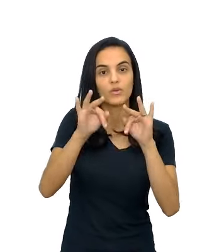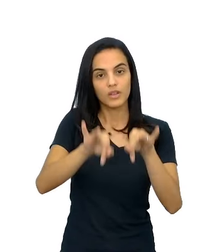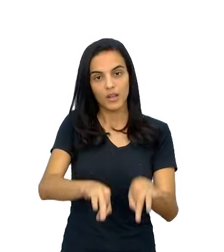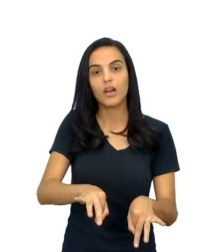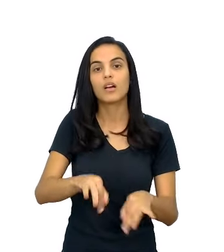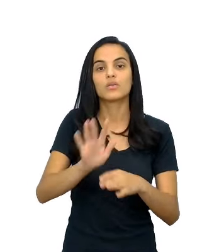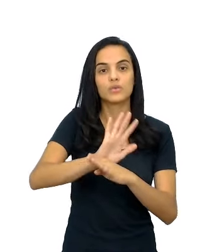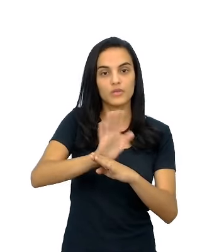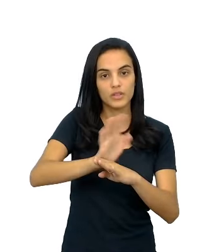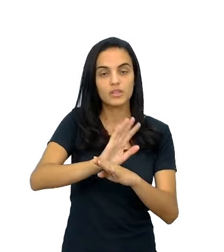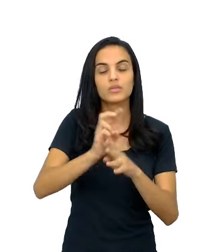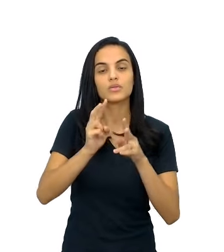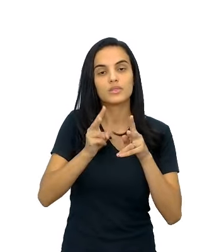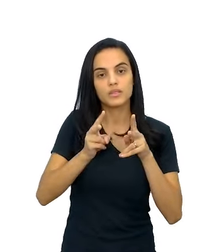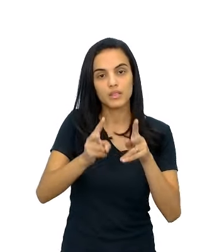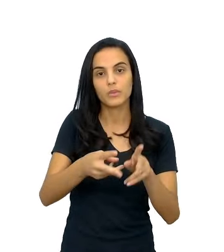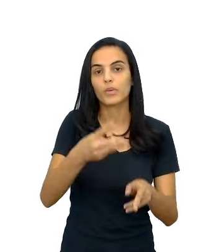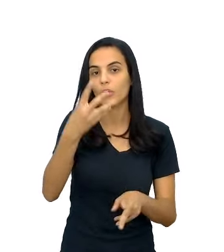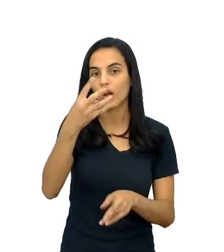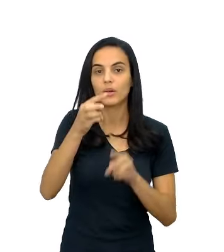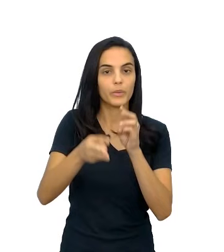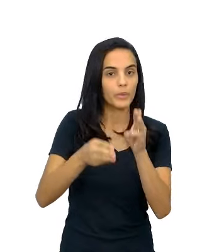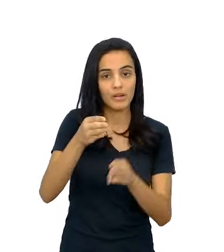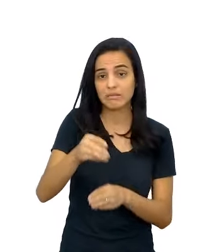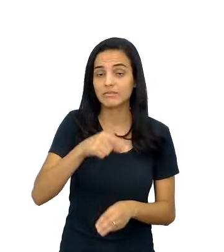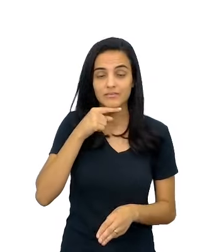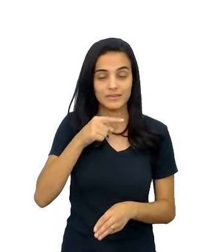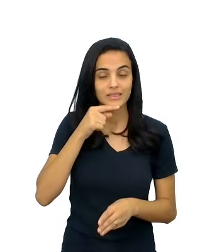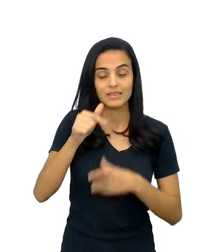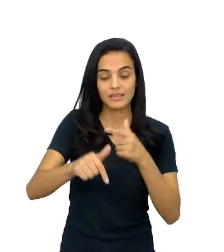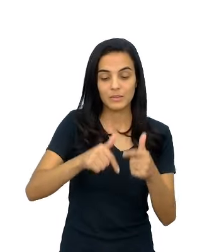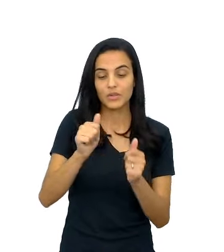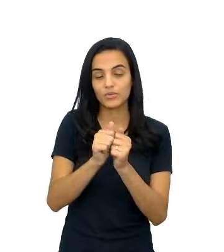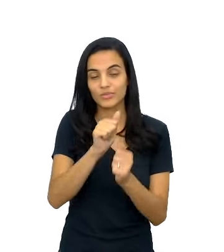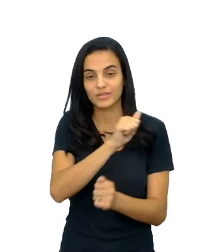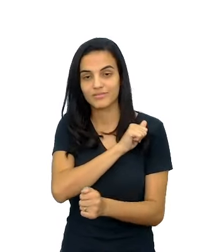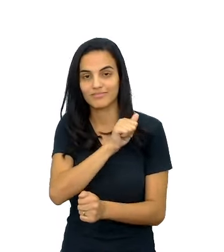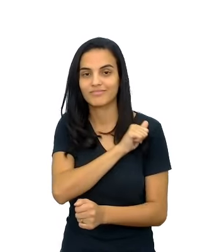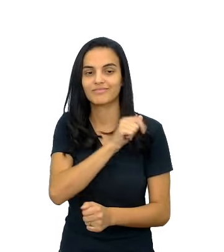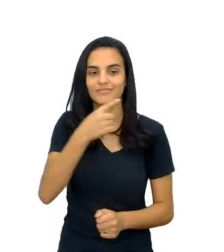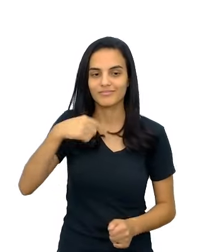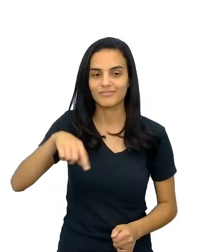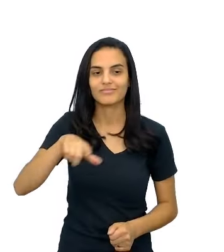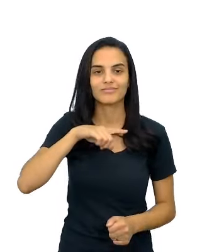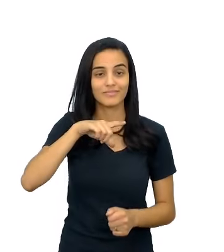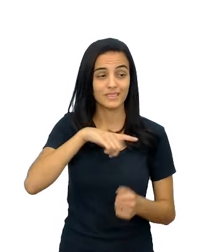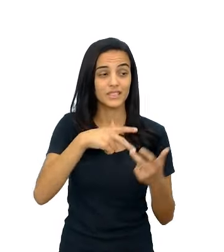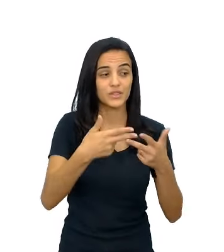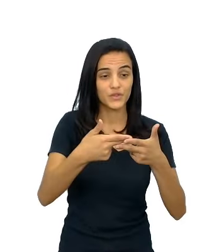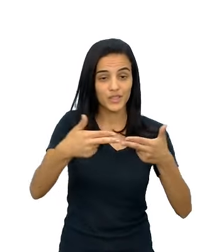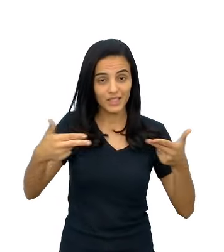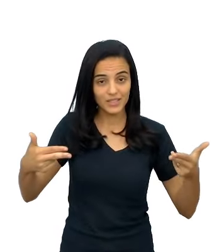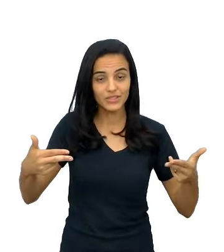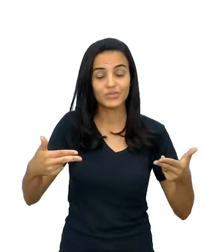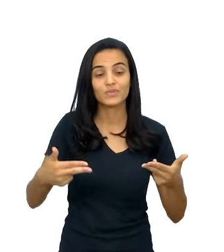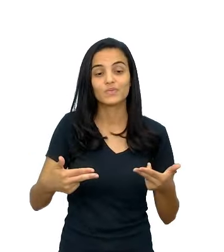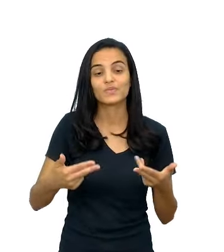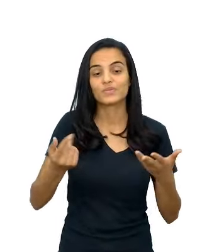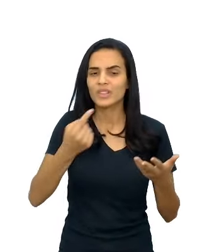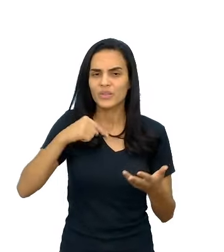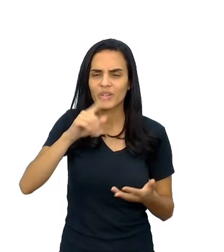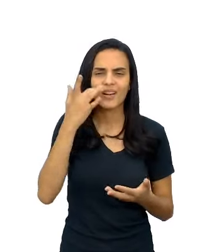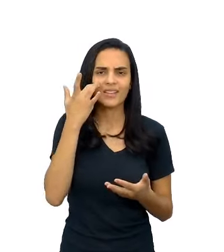quarto bimestre, e eu não conseguia trabalhar com os meus alunos, nós tínhamos coisas muito abstratas, né, e a gente